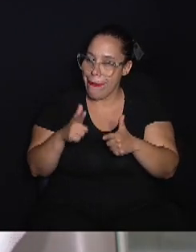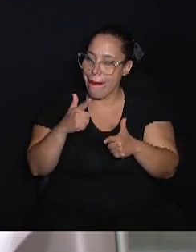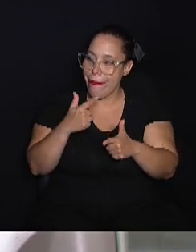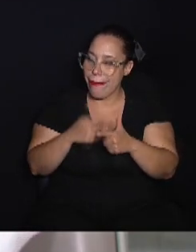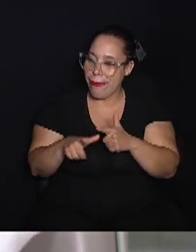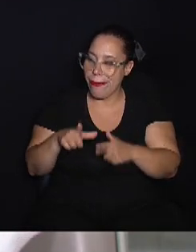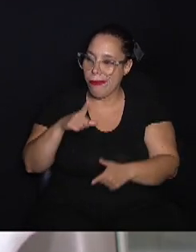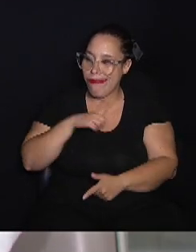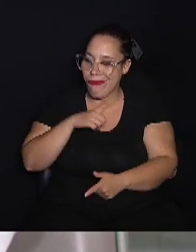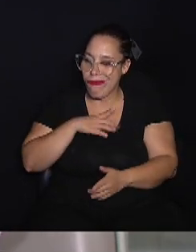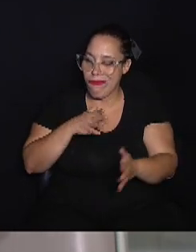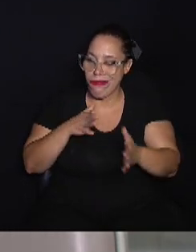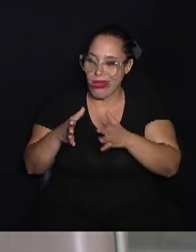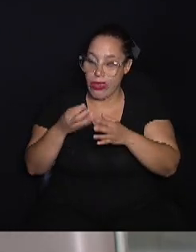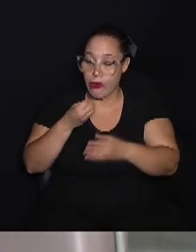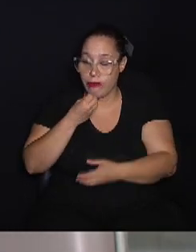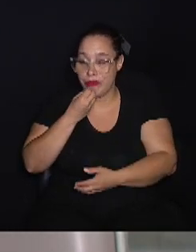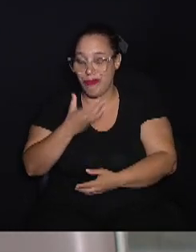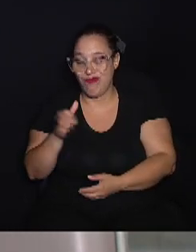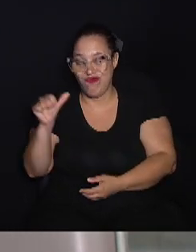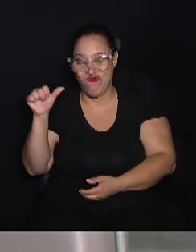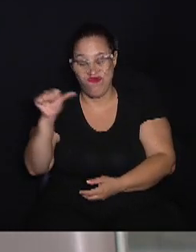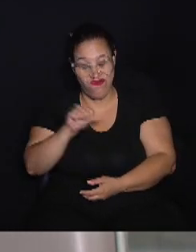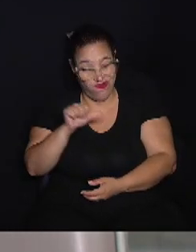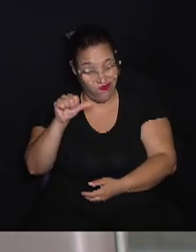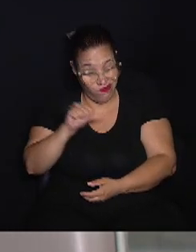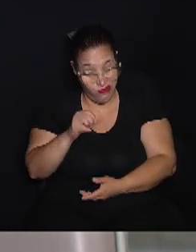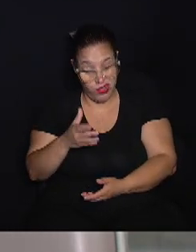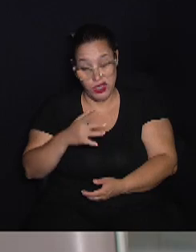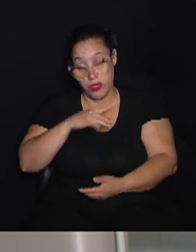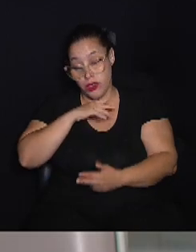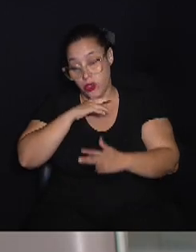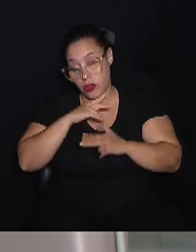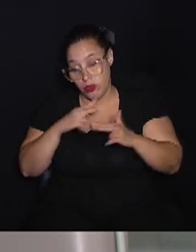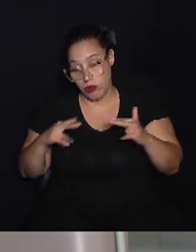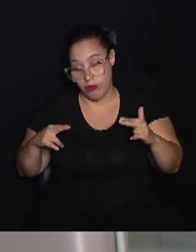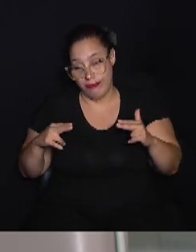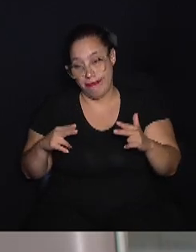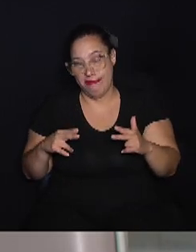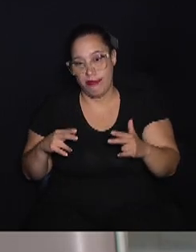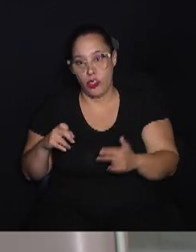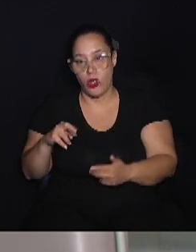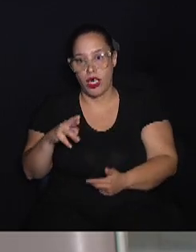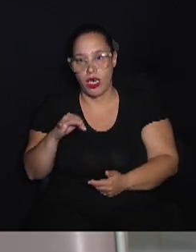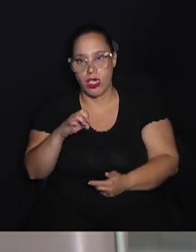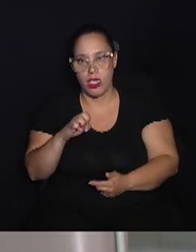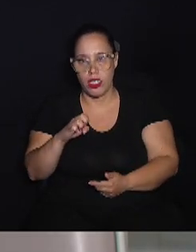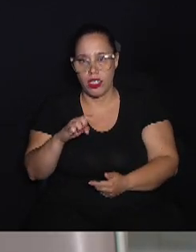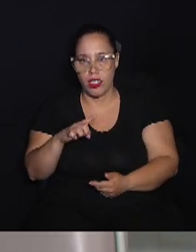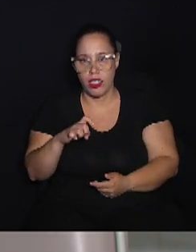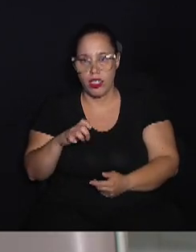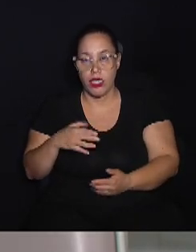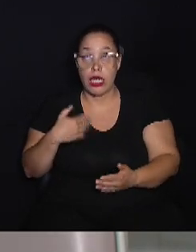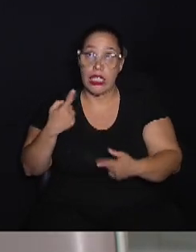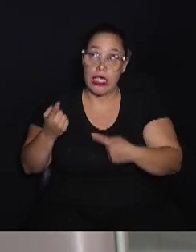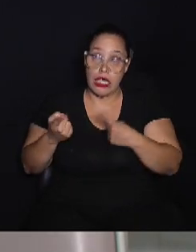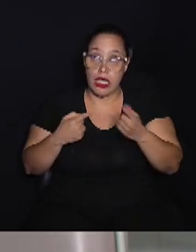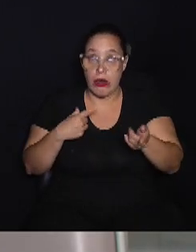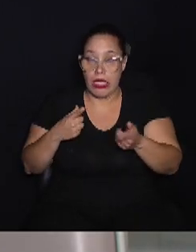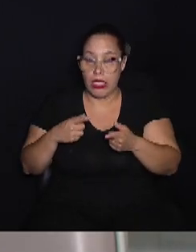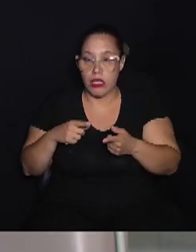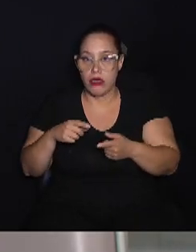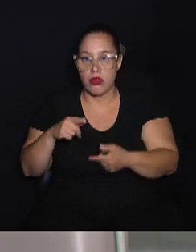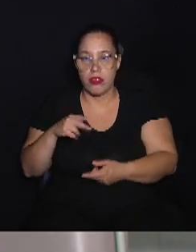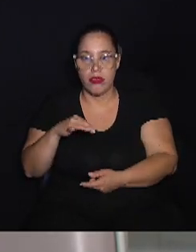caminhar tanto pro bem como pro mal né do animal e uma situação de toxicidade muitas vezes dependendo da planta não dá